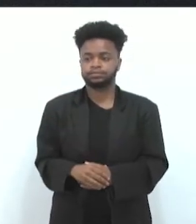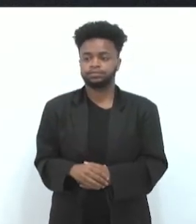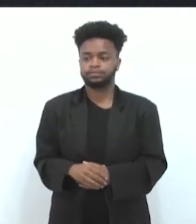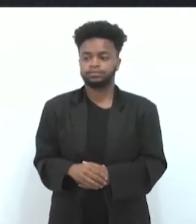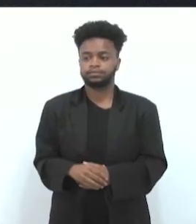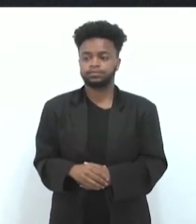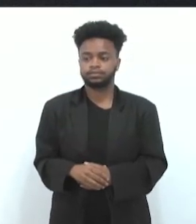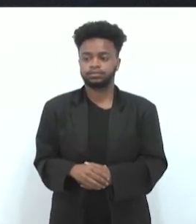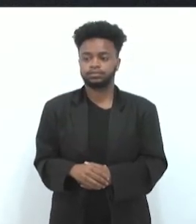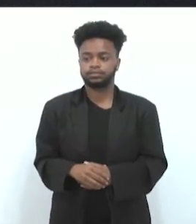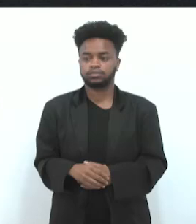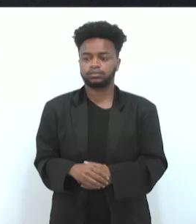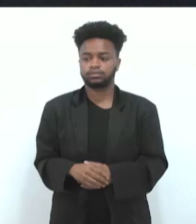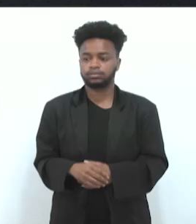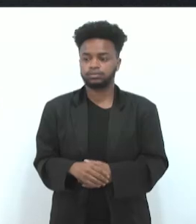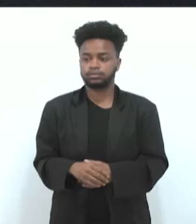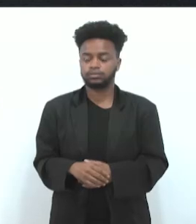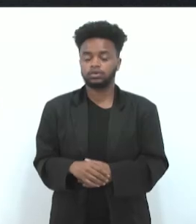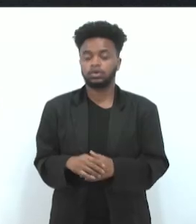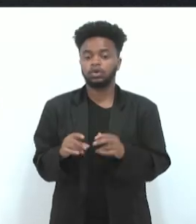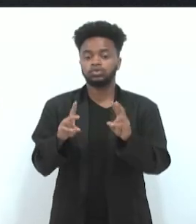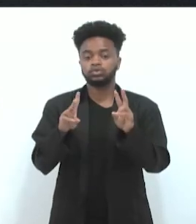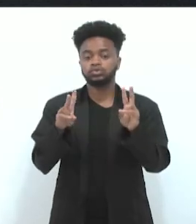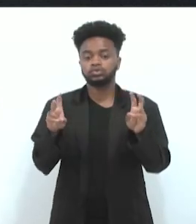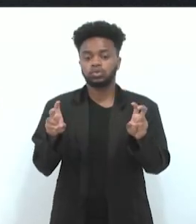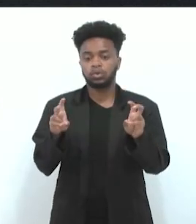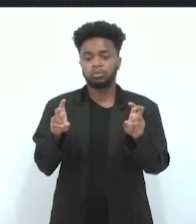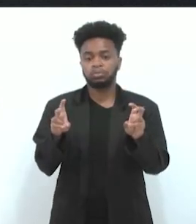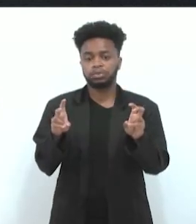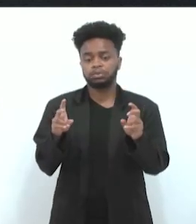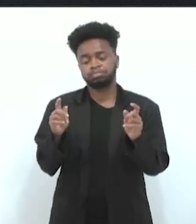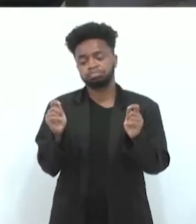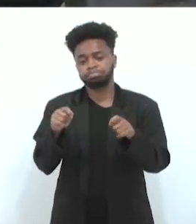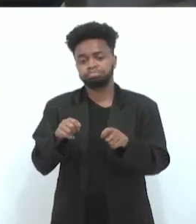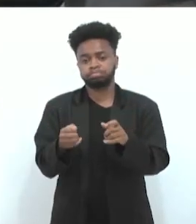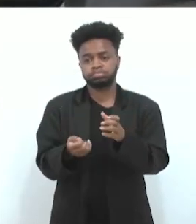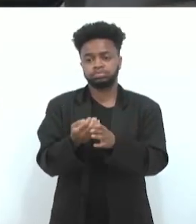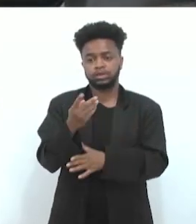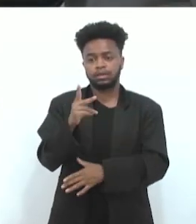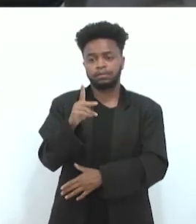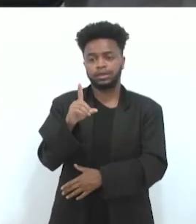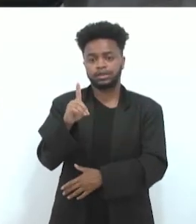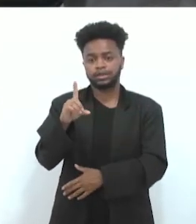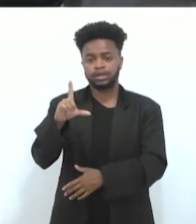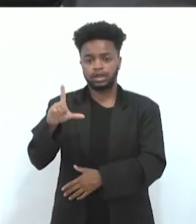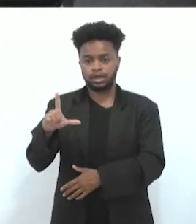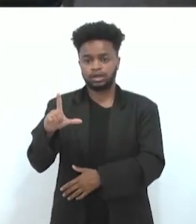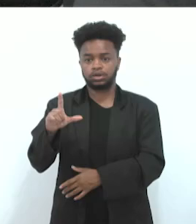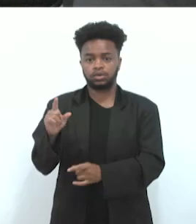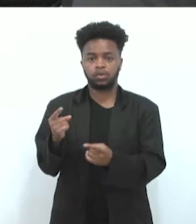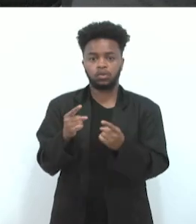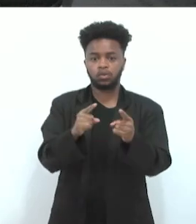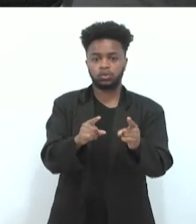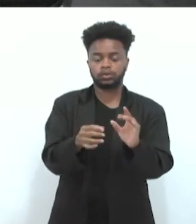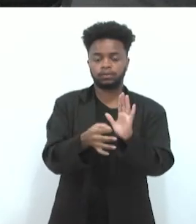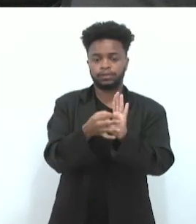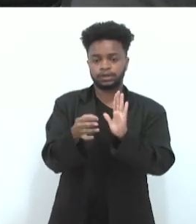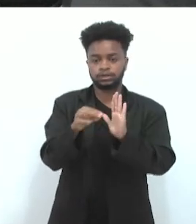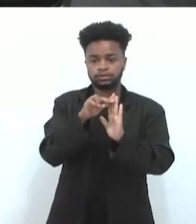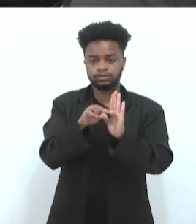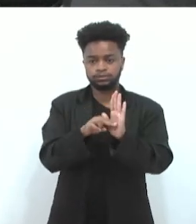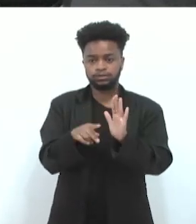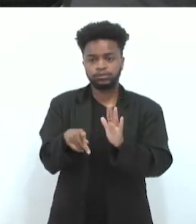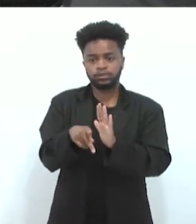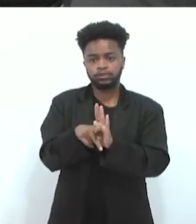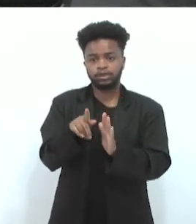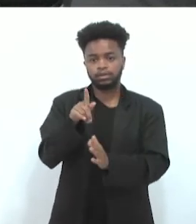da questão mesma, né, de caber um PDL em relação a um parecer normativo da PGE,